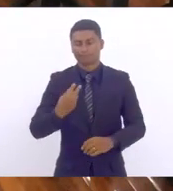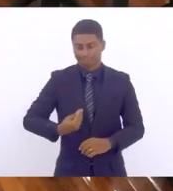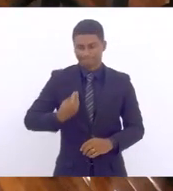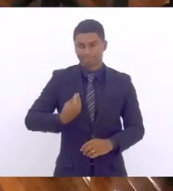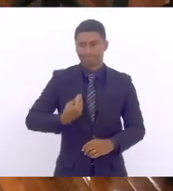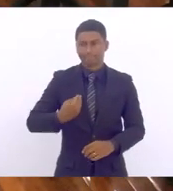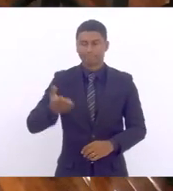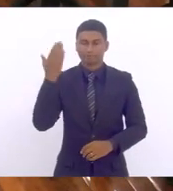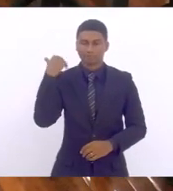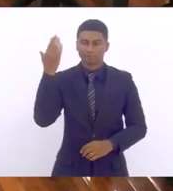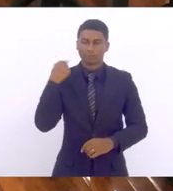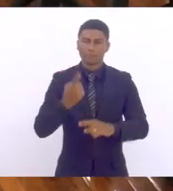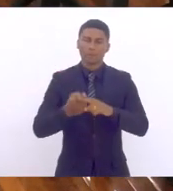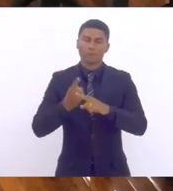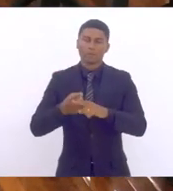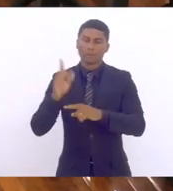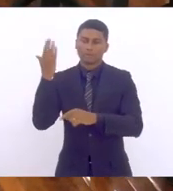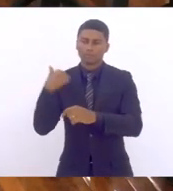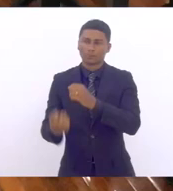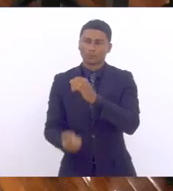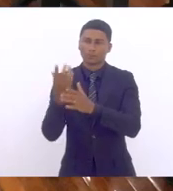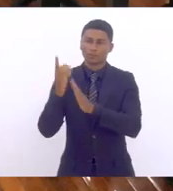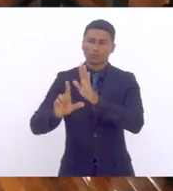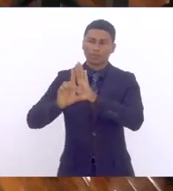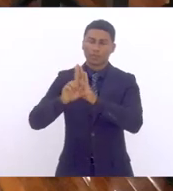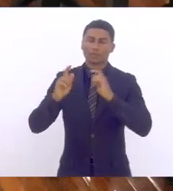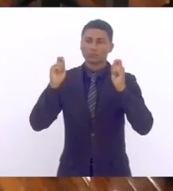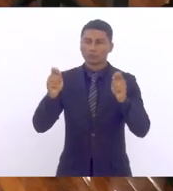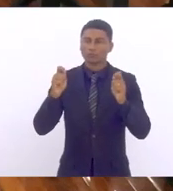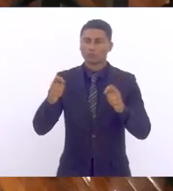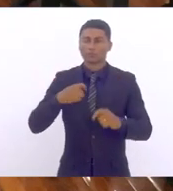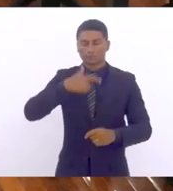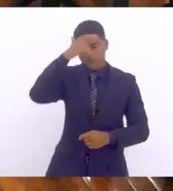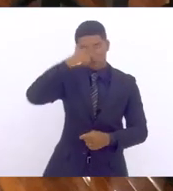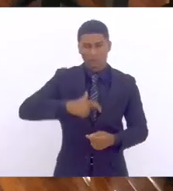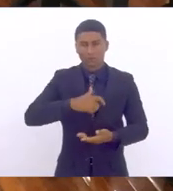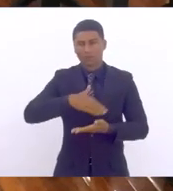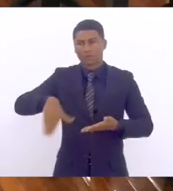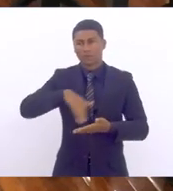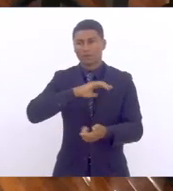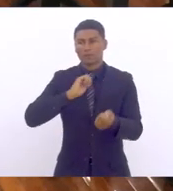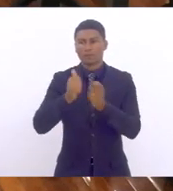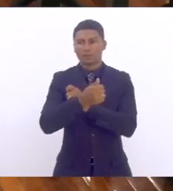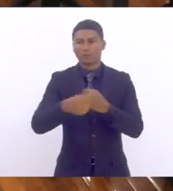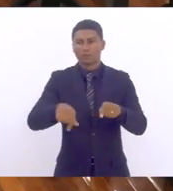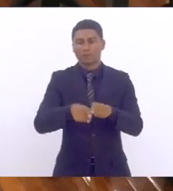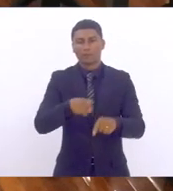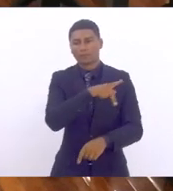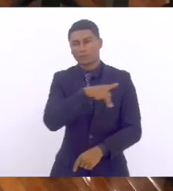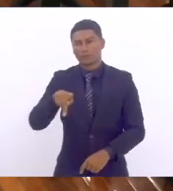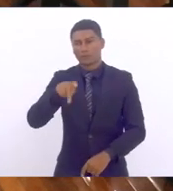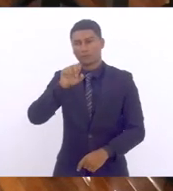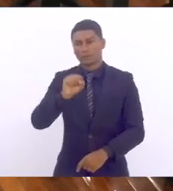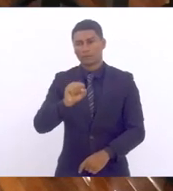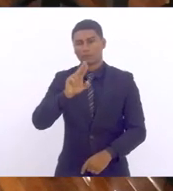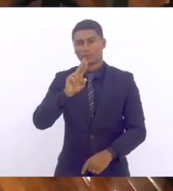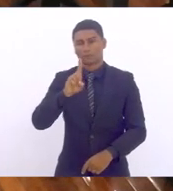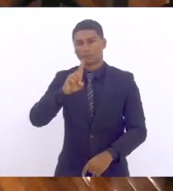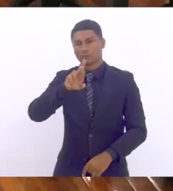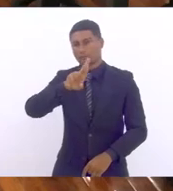quando foi criado o Estatuto do Torcedor, eu era secretário de Estado de Esportes e presidente da SUDERJ. Quando nós